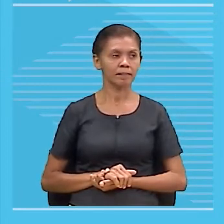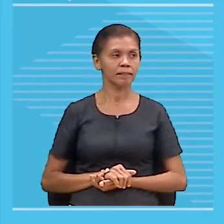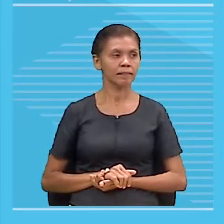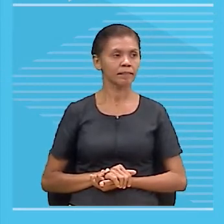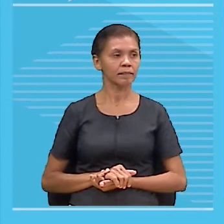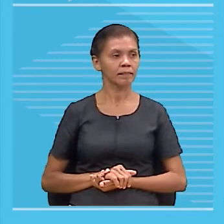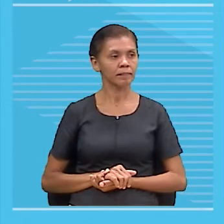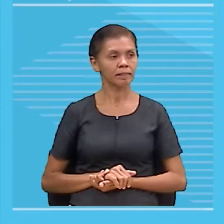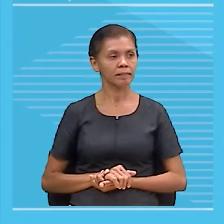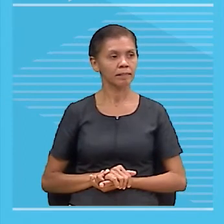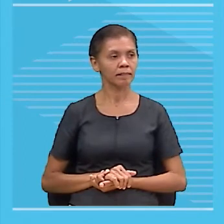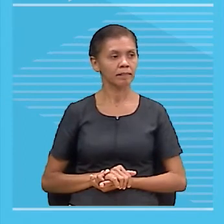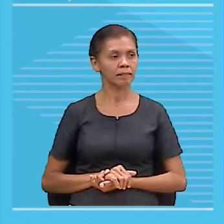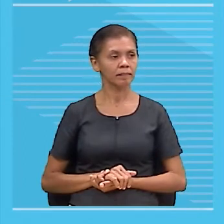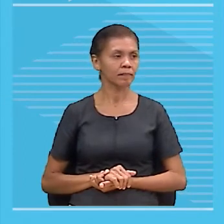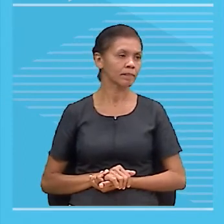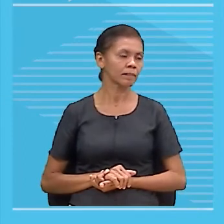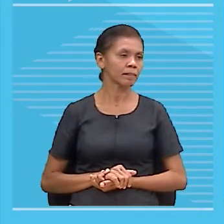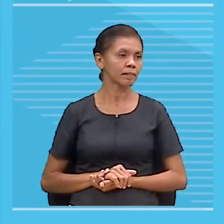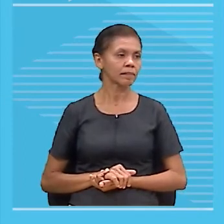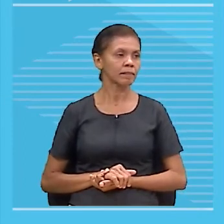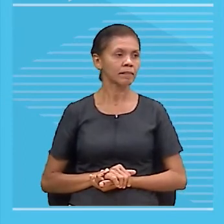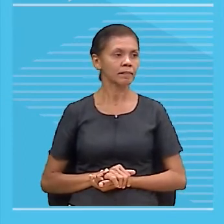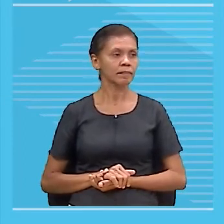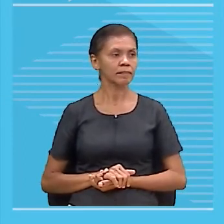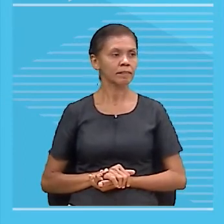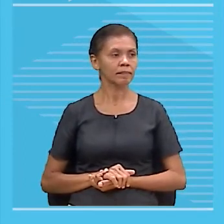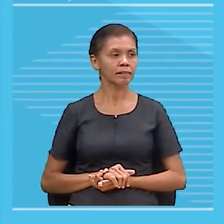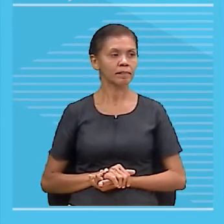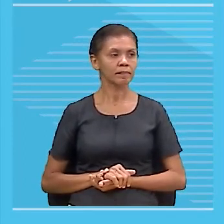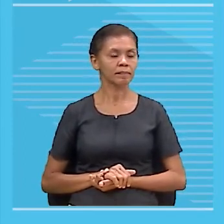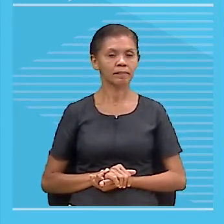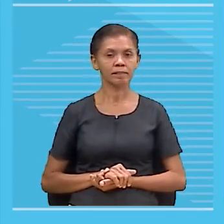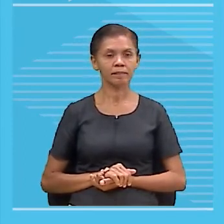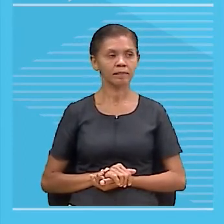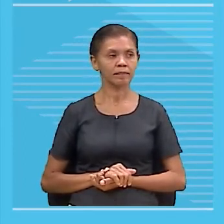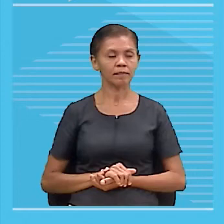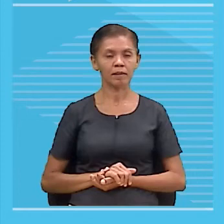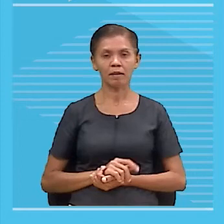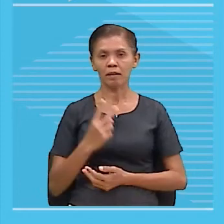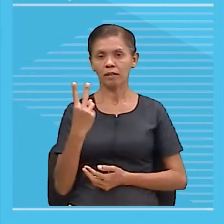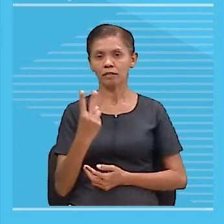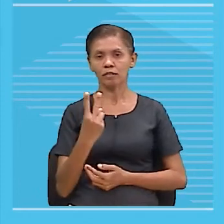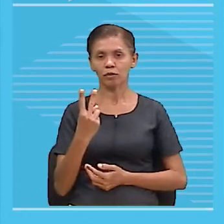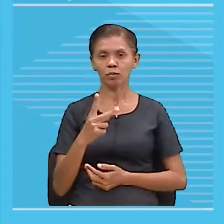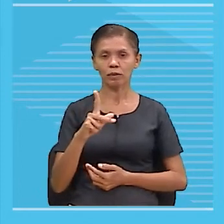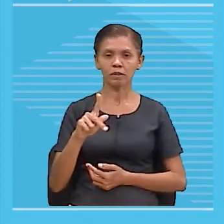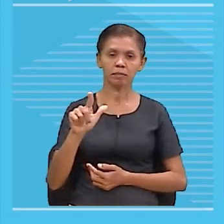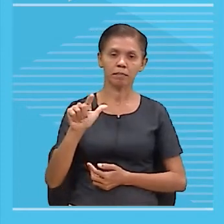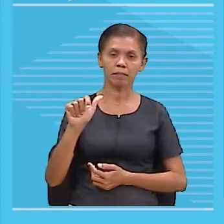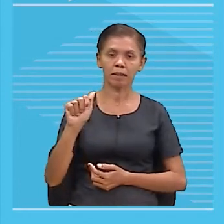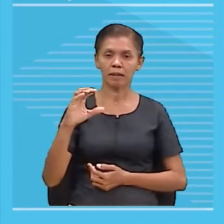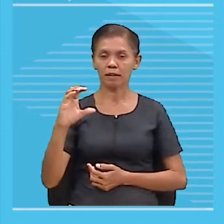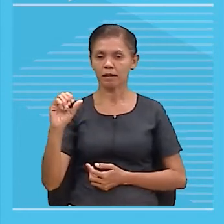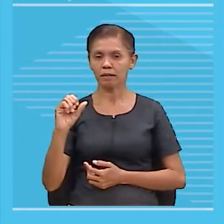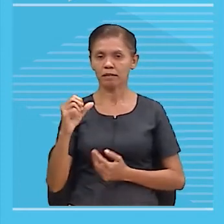Prontinho. Aqui é o meu capacitor, né? As duas plaquinhas paralelas. Uma placa ela está à